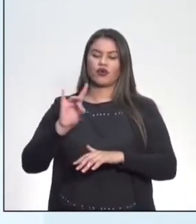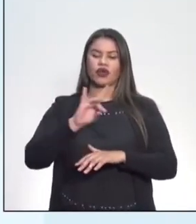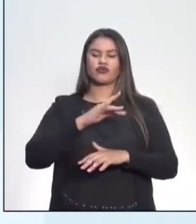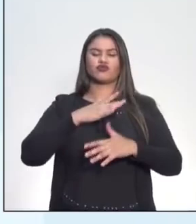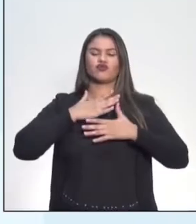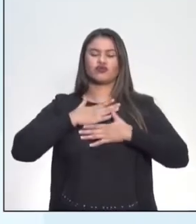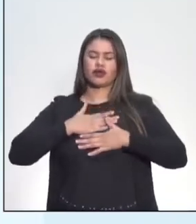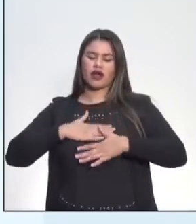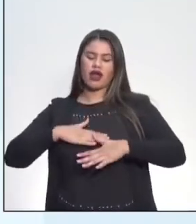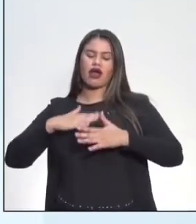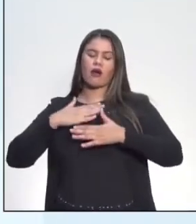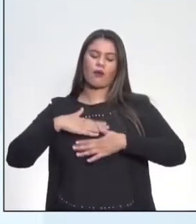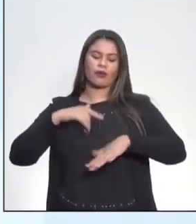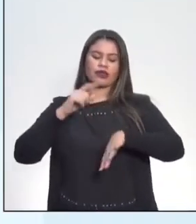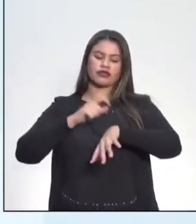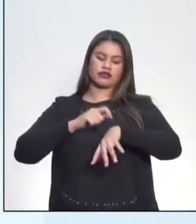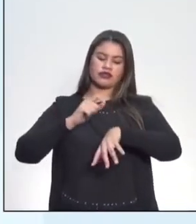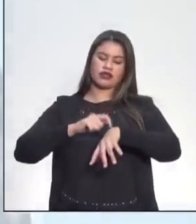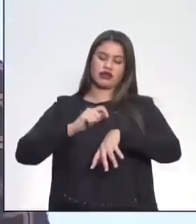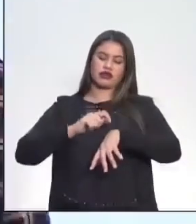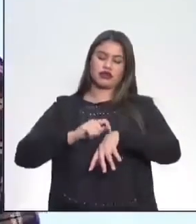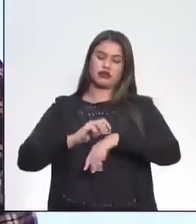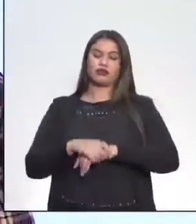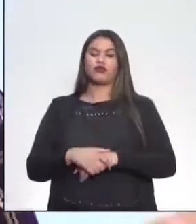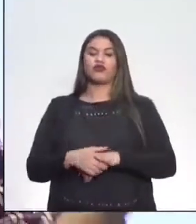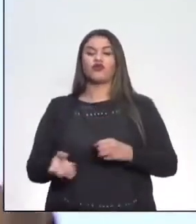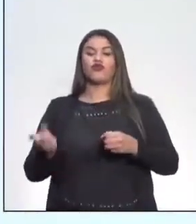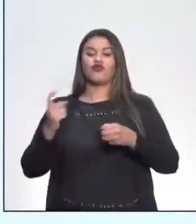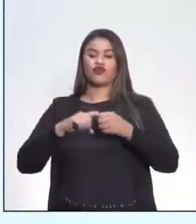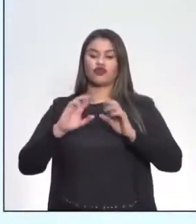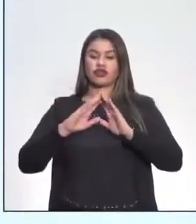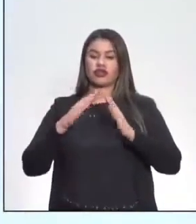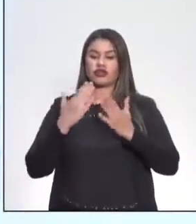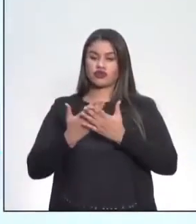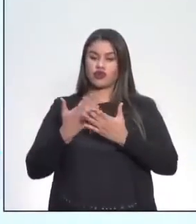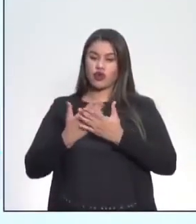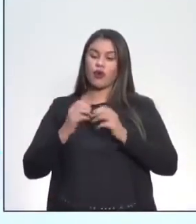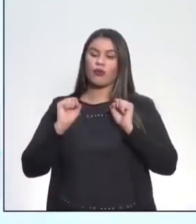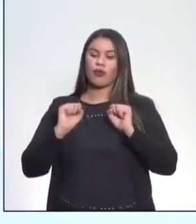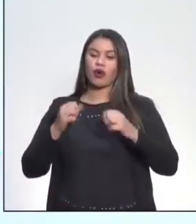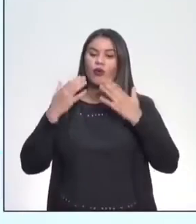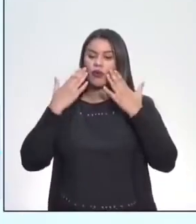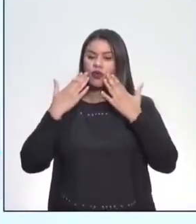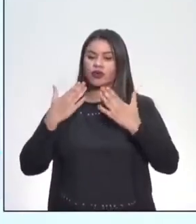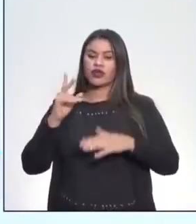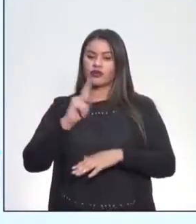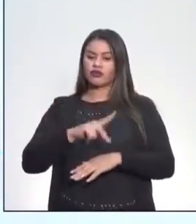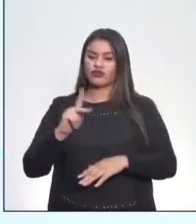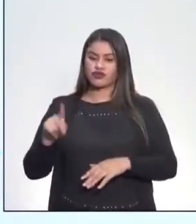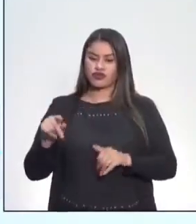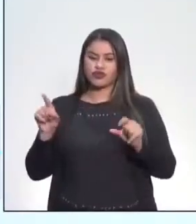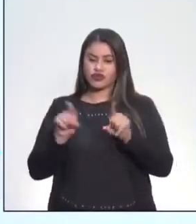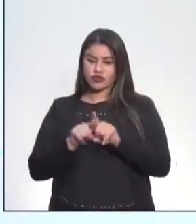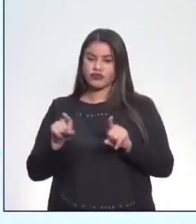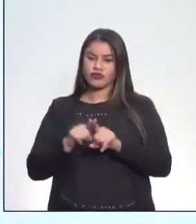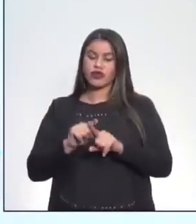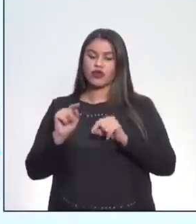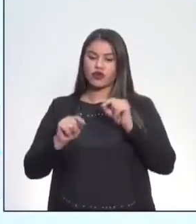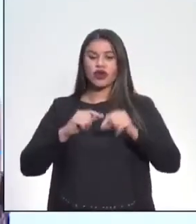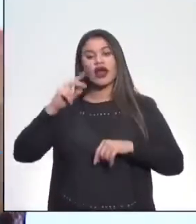com tempo e quando dá volta às aulas, vocês podem estar mostrando esse material para os professores de vocês. Lembrando que